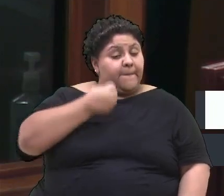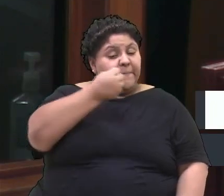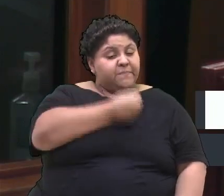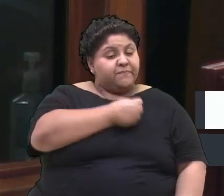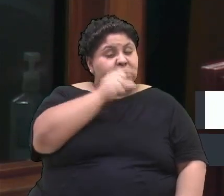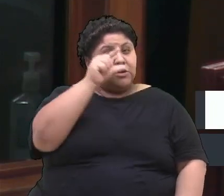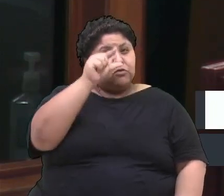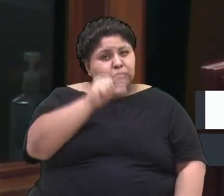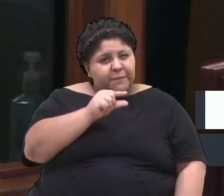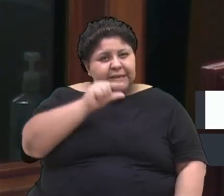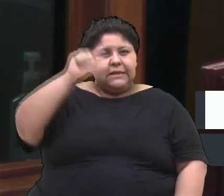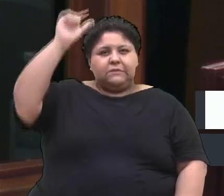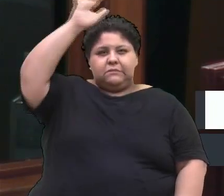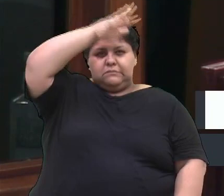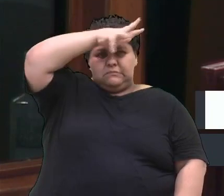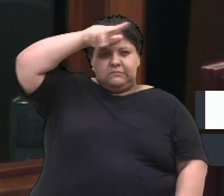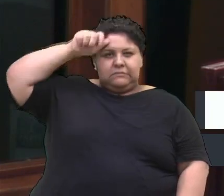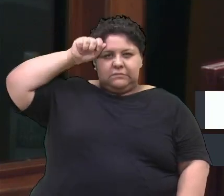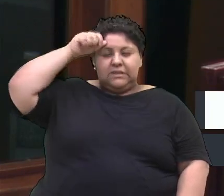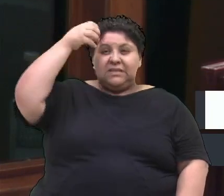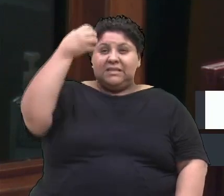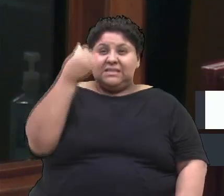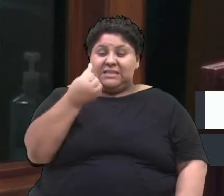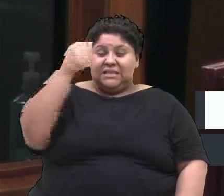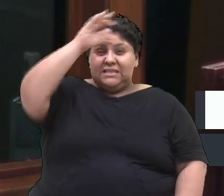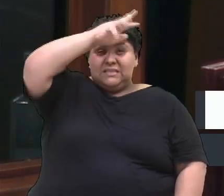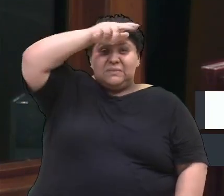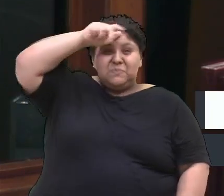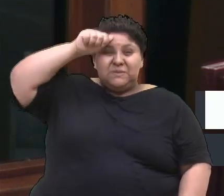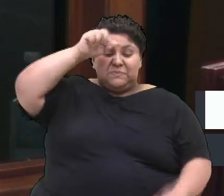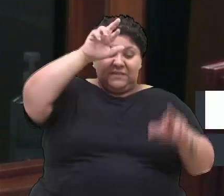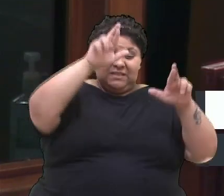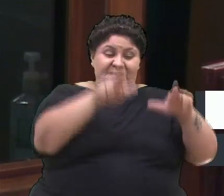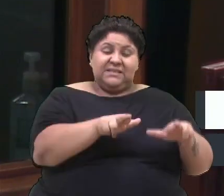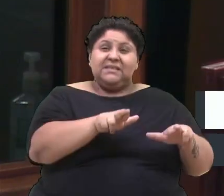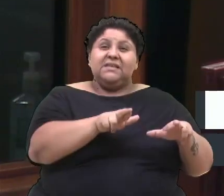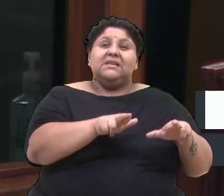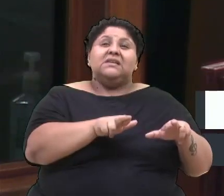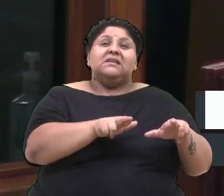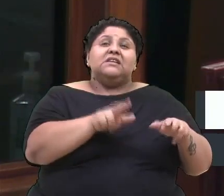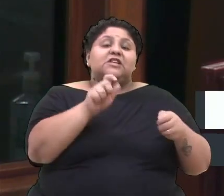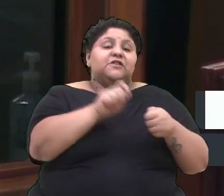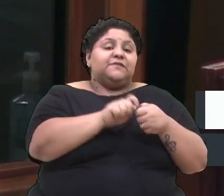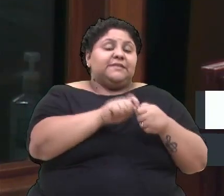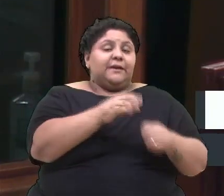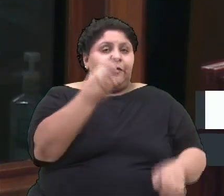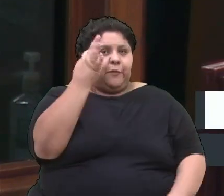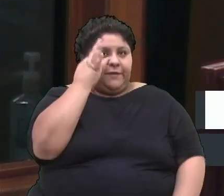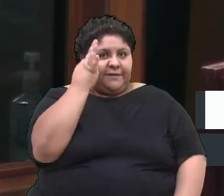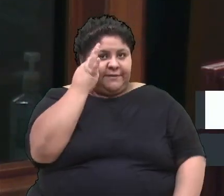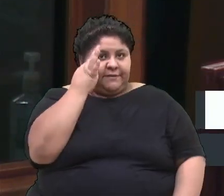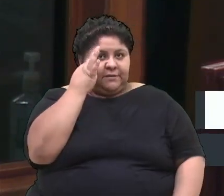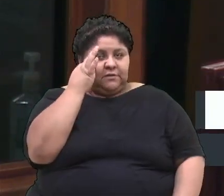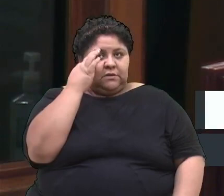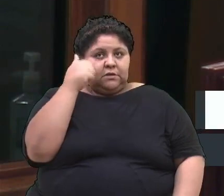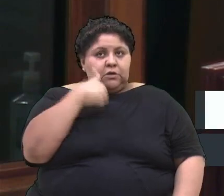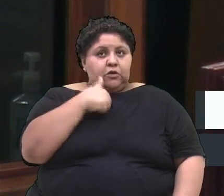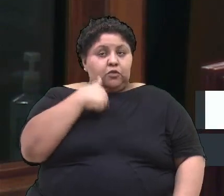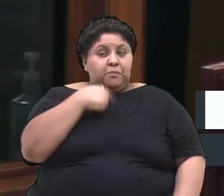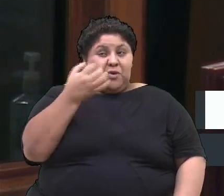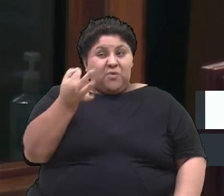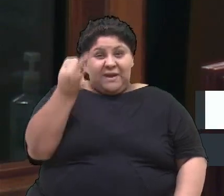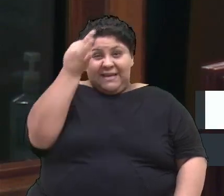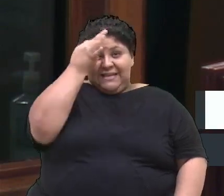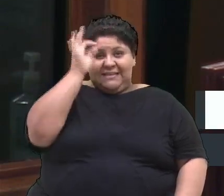de municípios. Foram 6 municípios da região que se fizeram presente. No meu ponto de vista,